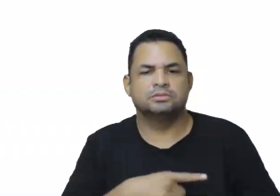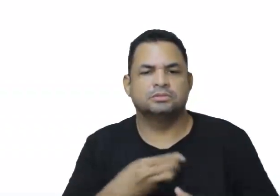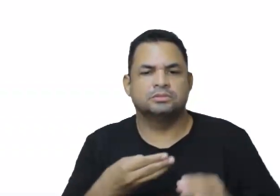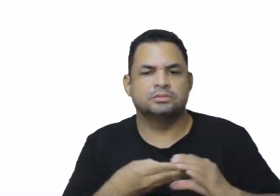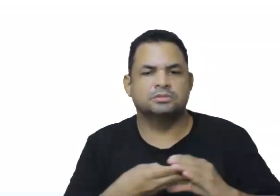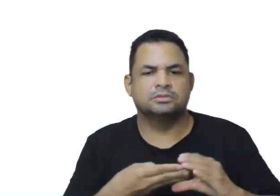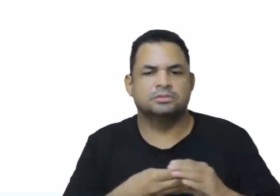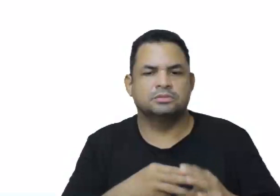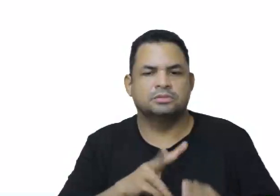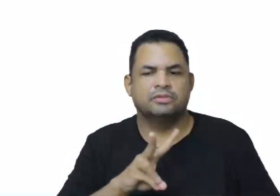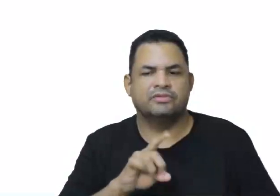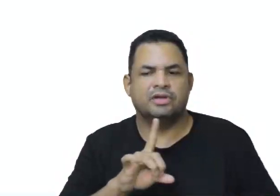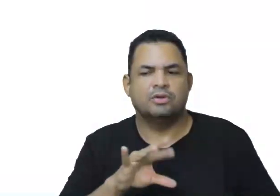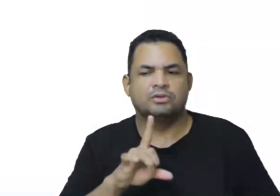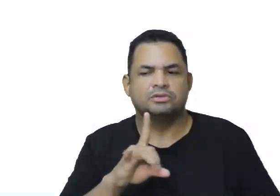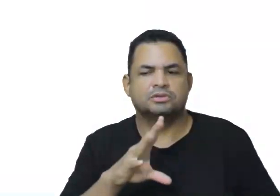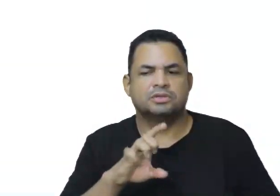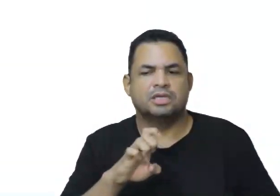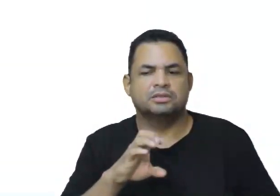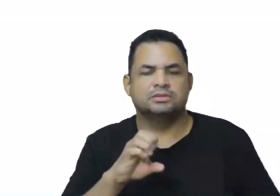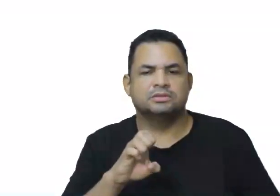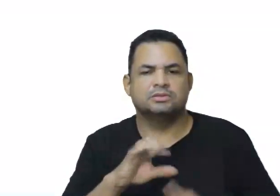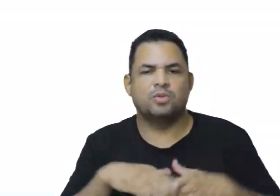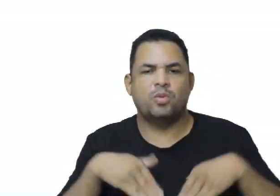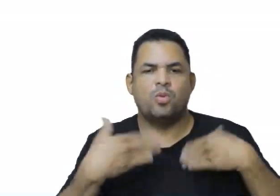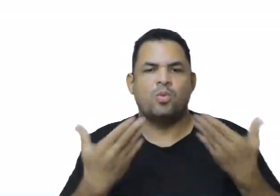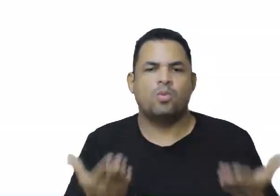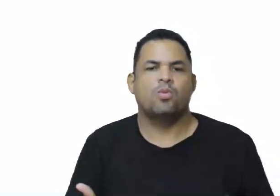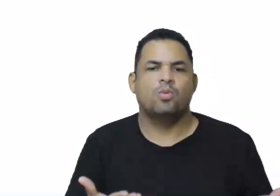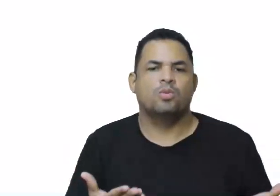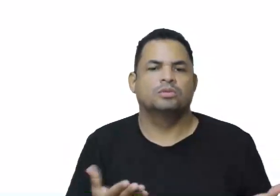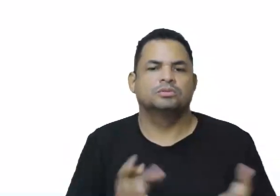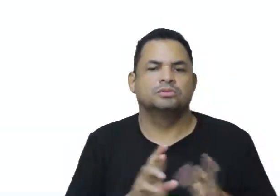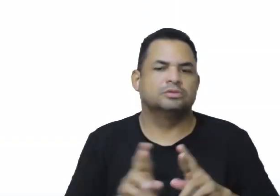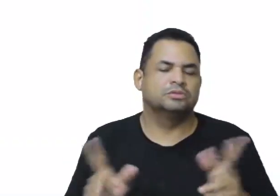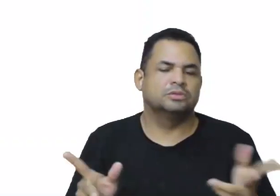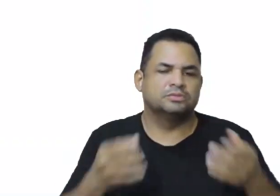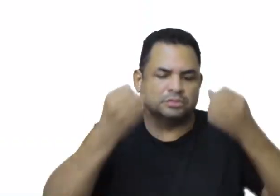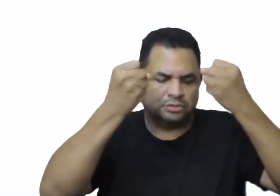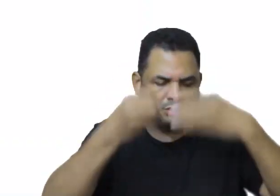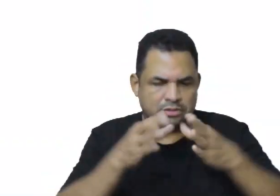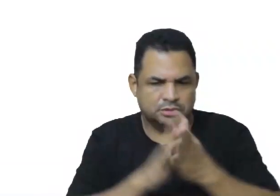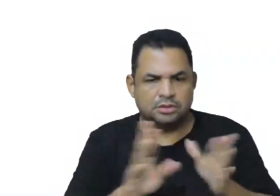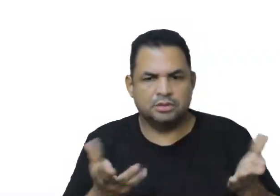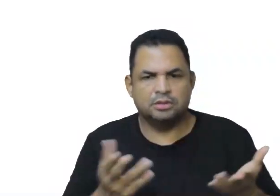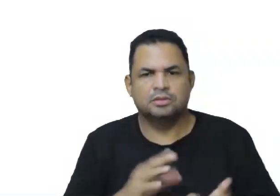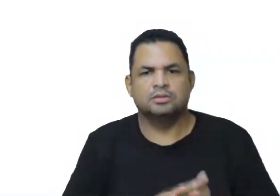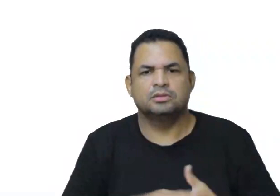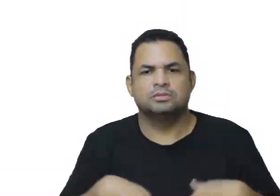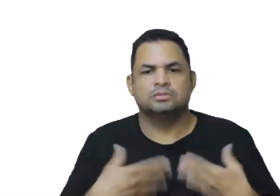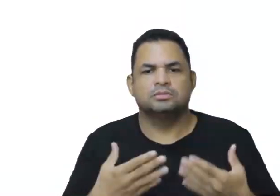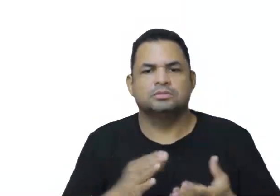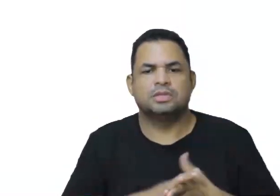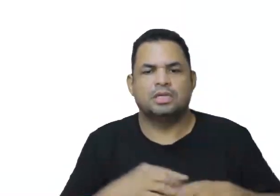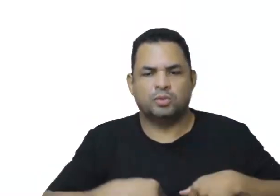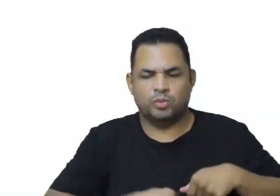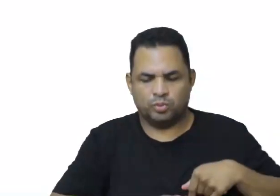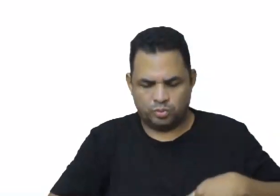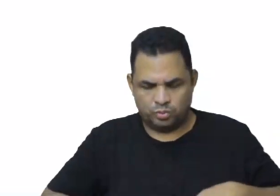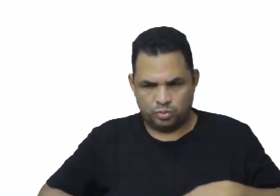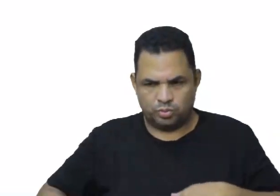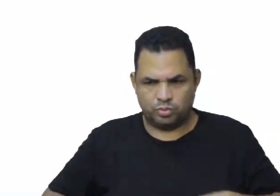com vilosidades. Por exemplo, quando eu estava explicando, né, as diferenciações entre os tecidos. No intestino,